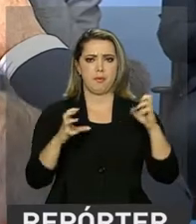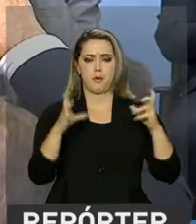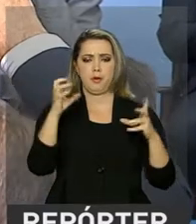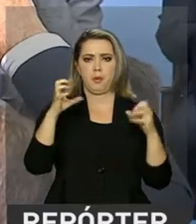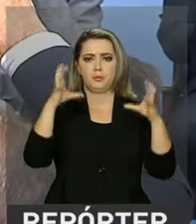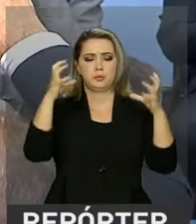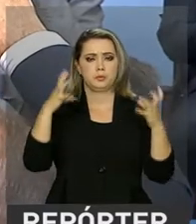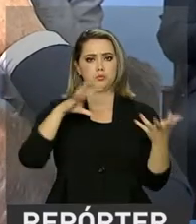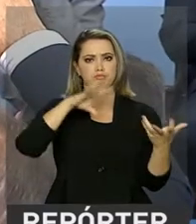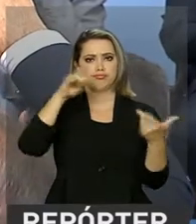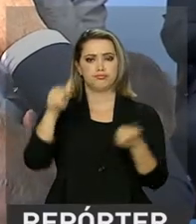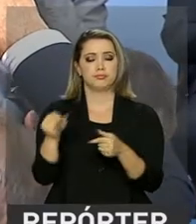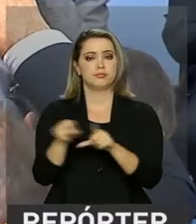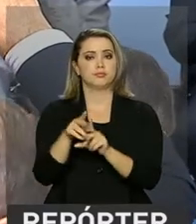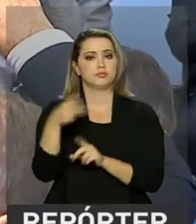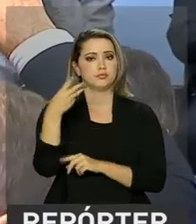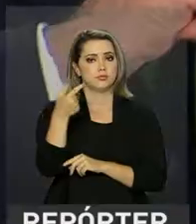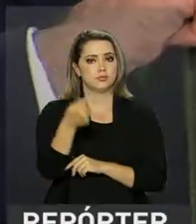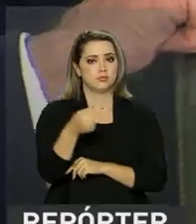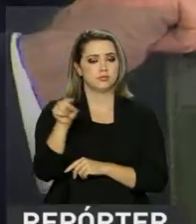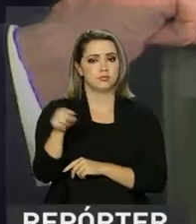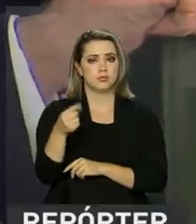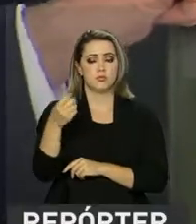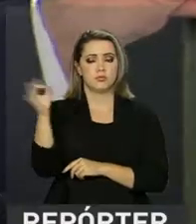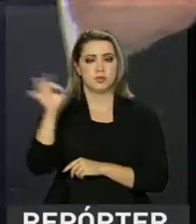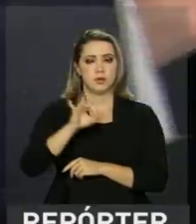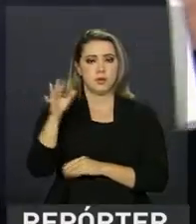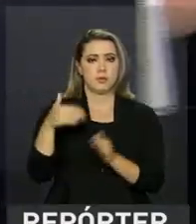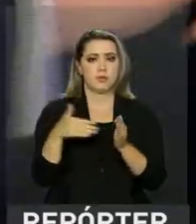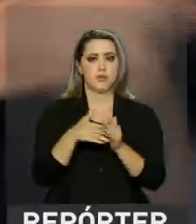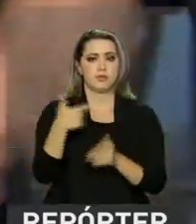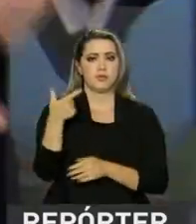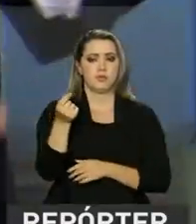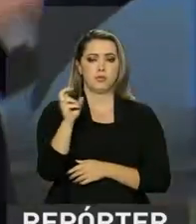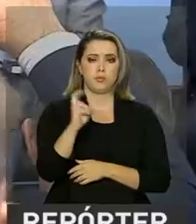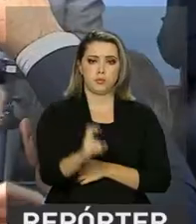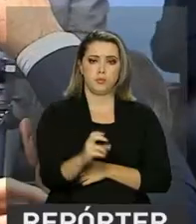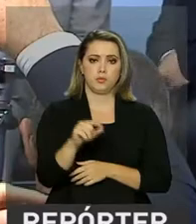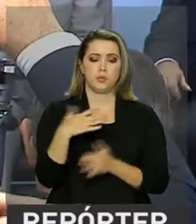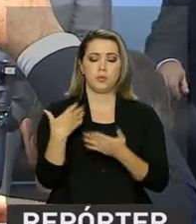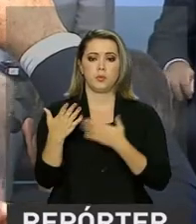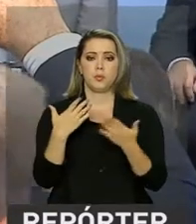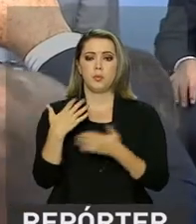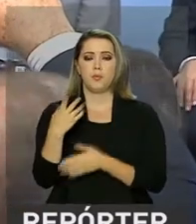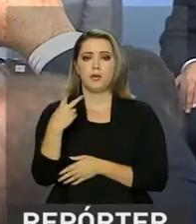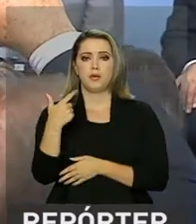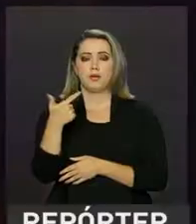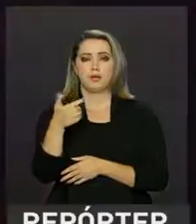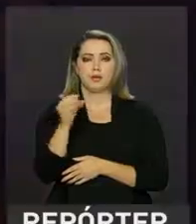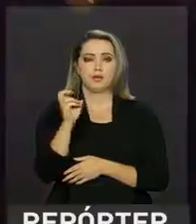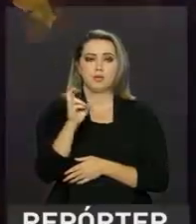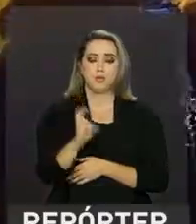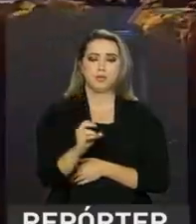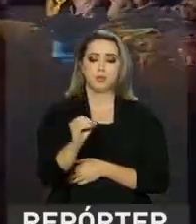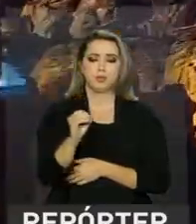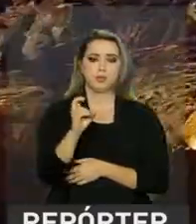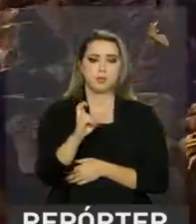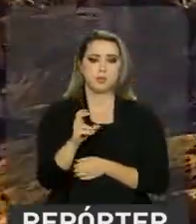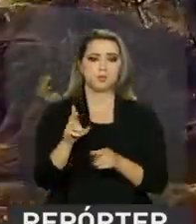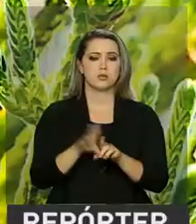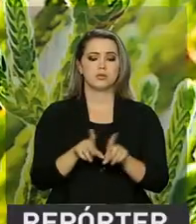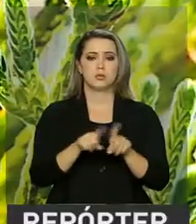em 37 por cento até 2025 em relação a 2005 além de outras